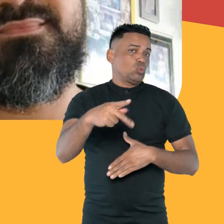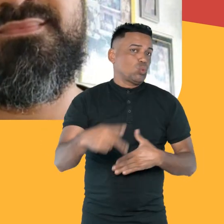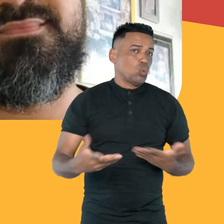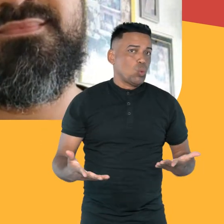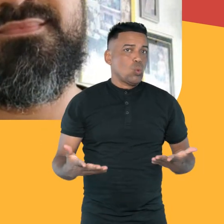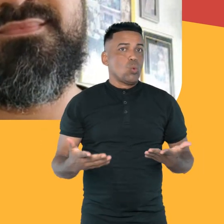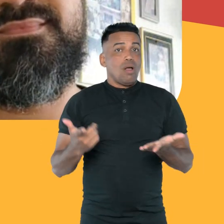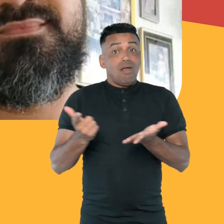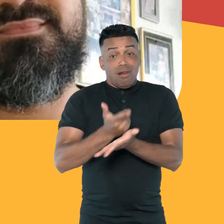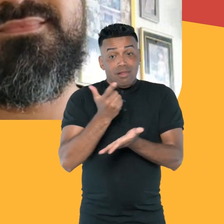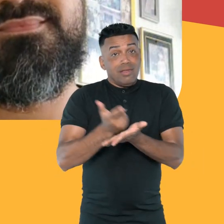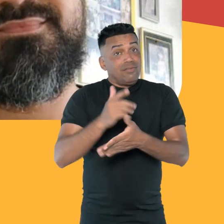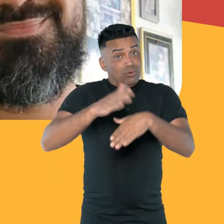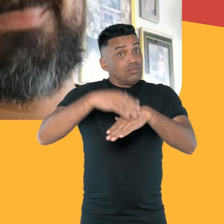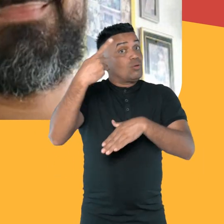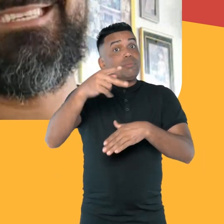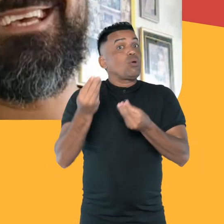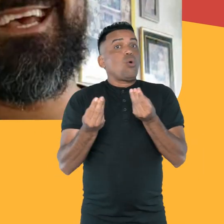e os seus livros também.